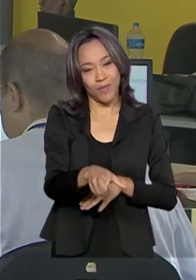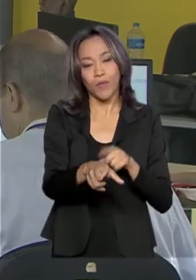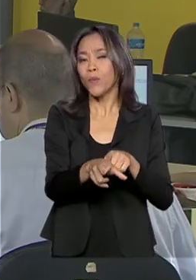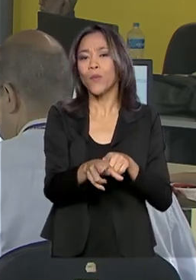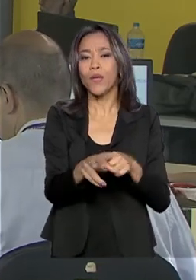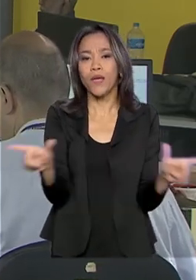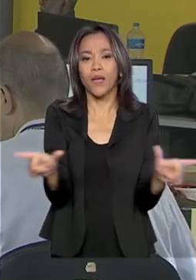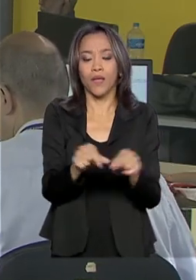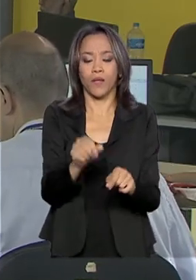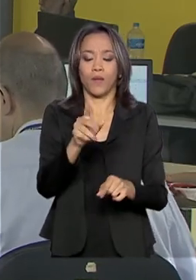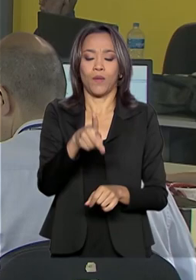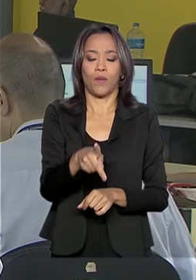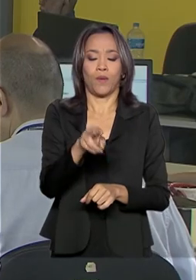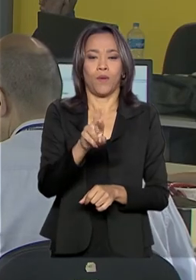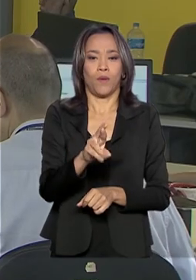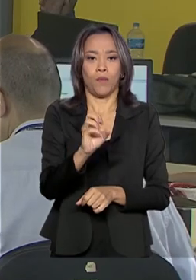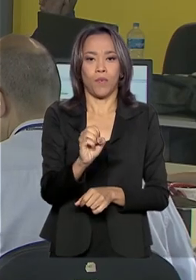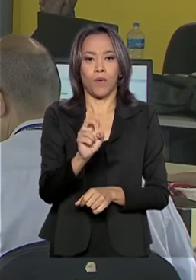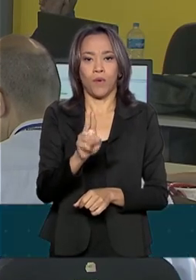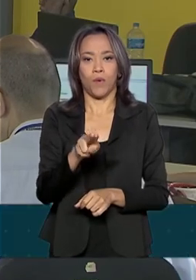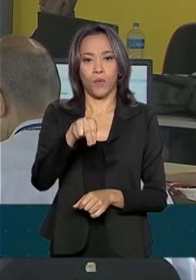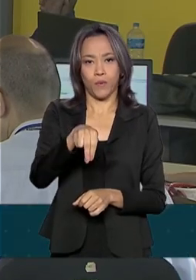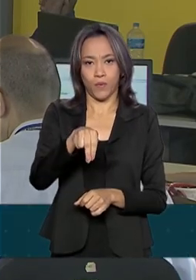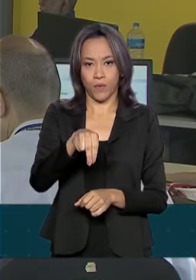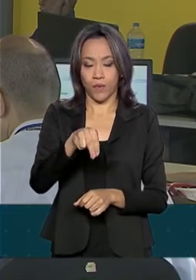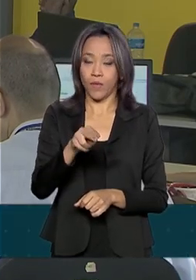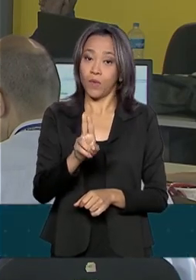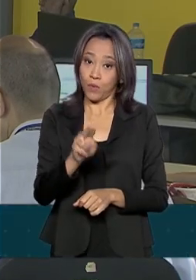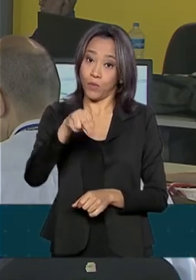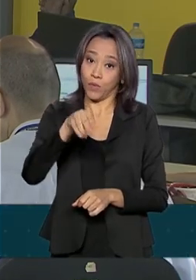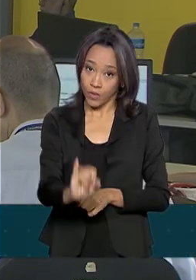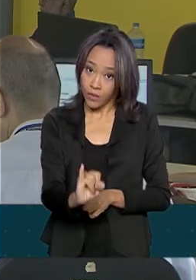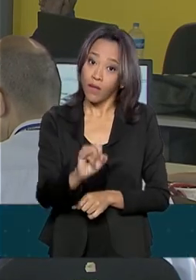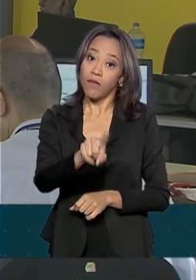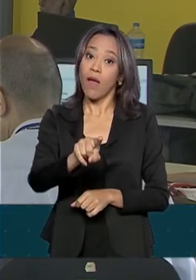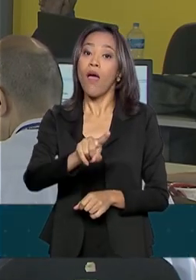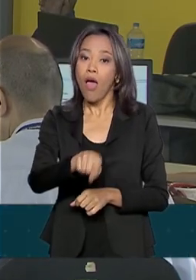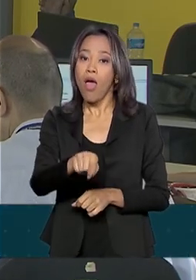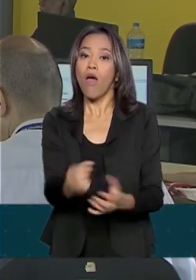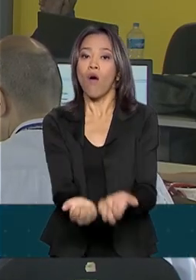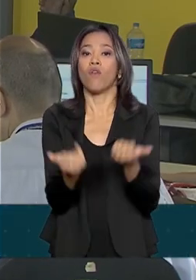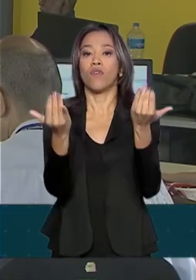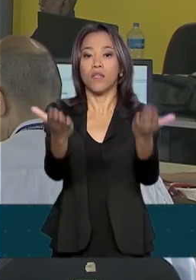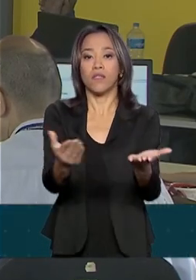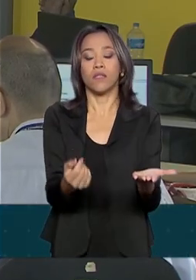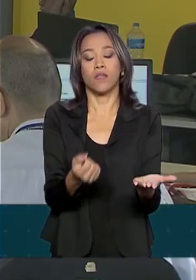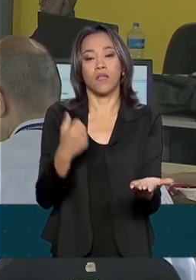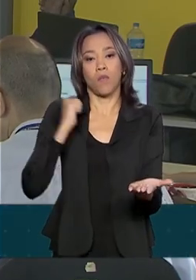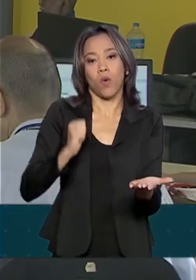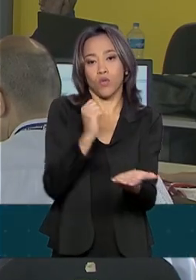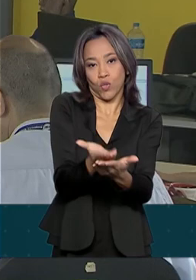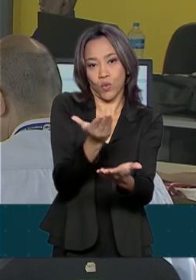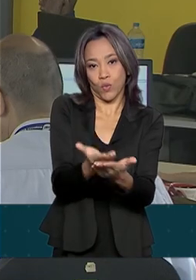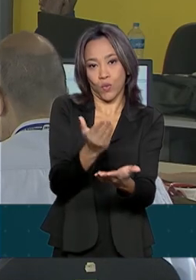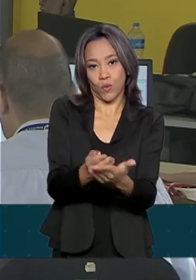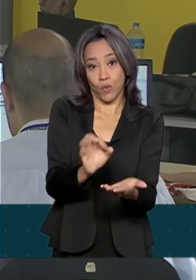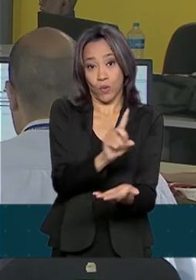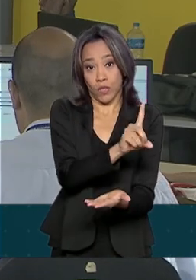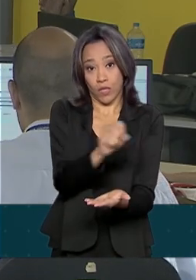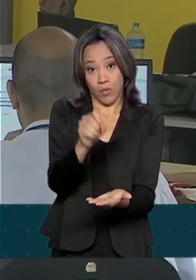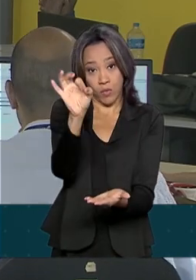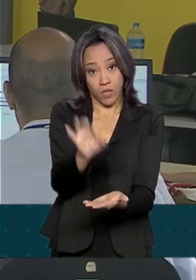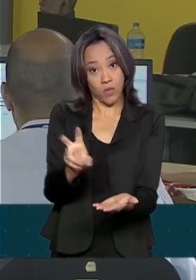ProUni, o Programa Universidade para Todos. Por meio desse programa são oferecidas bolsas de estudo integrais e parciais em